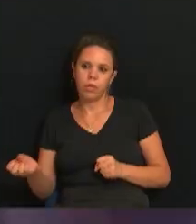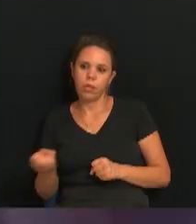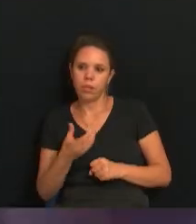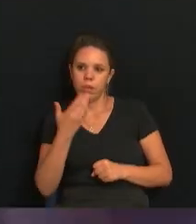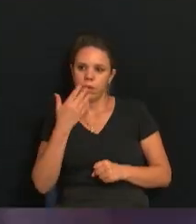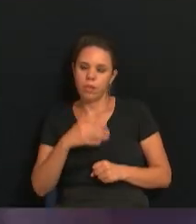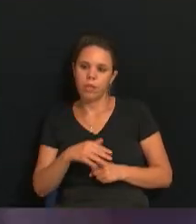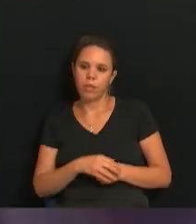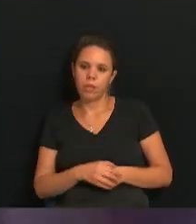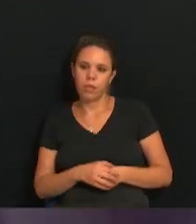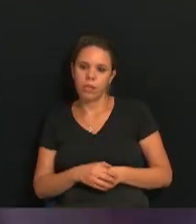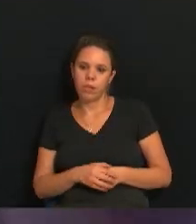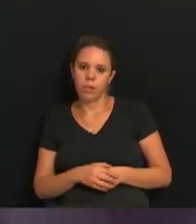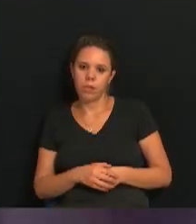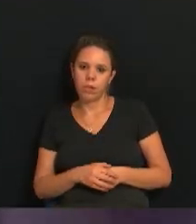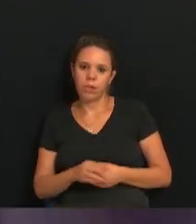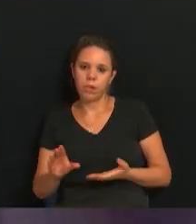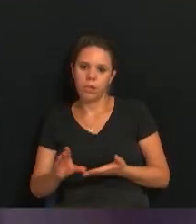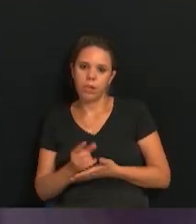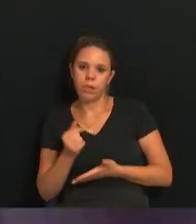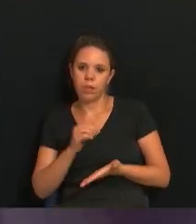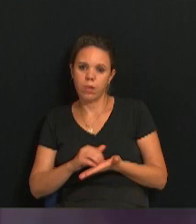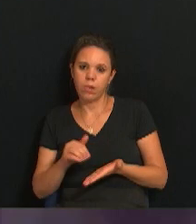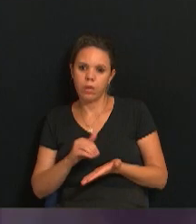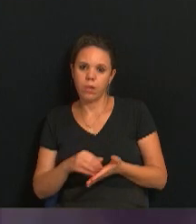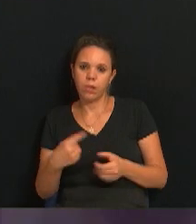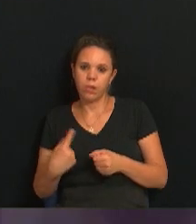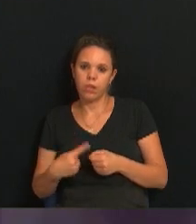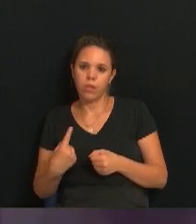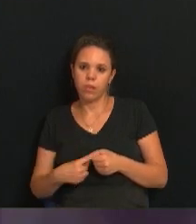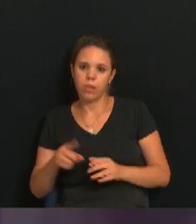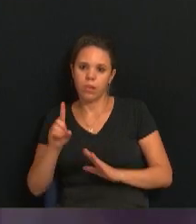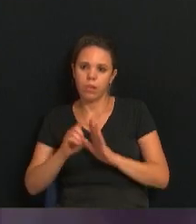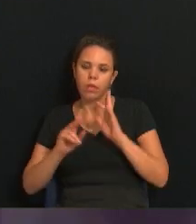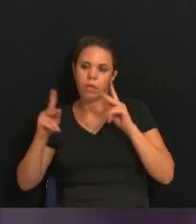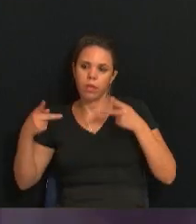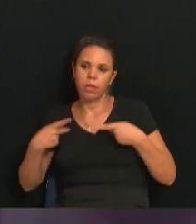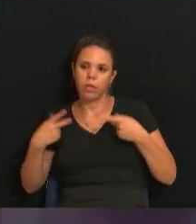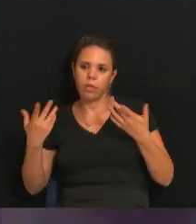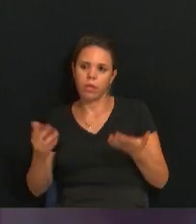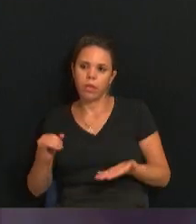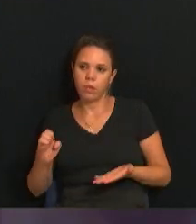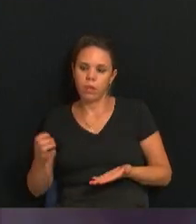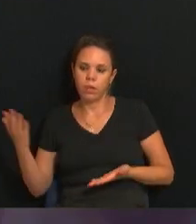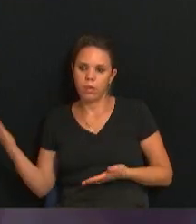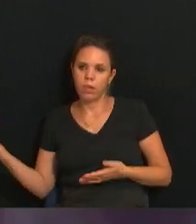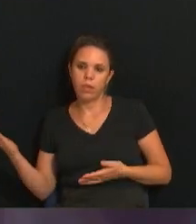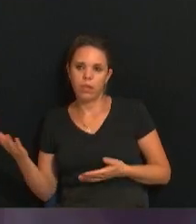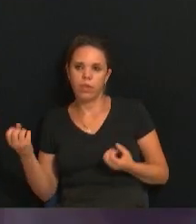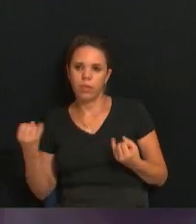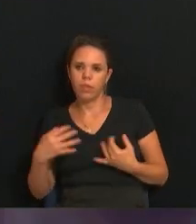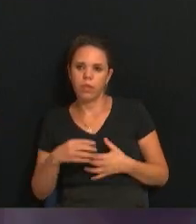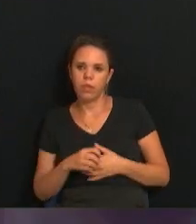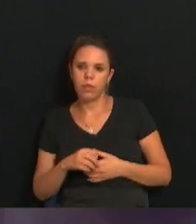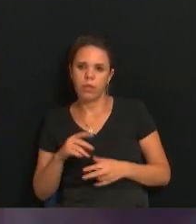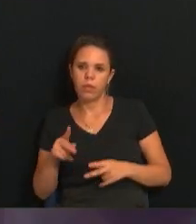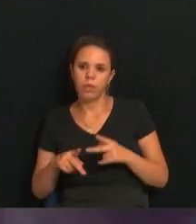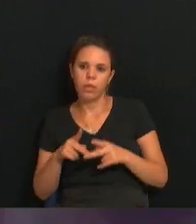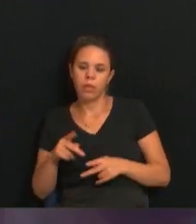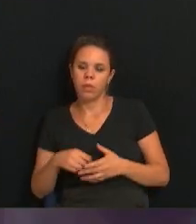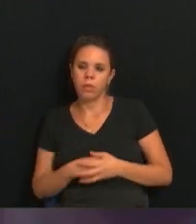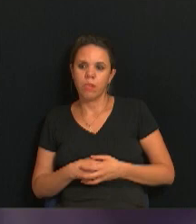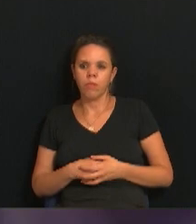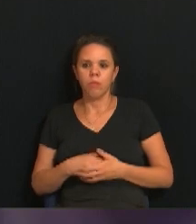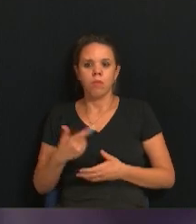crianças. Coordenador do Fundo da Secretaria Municipal dos Direitos Humanos, José Aparecido, comentou que muitas pessoas não